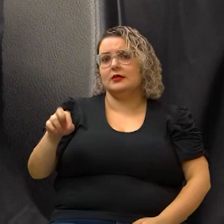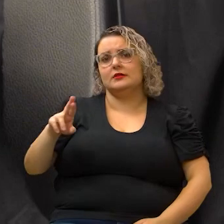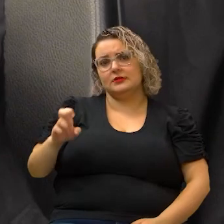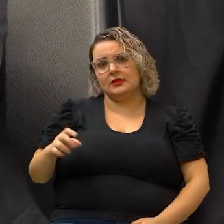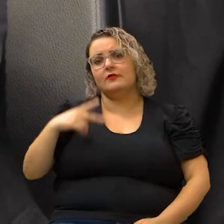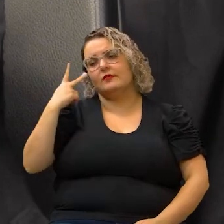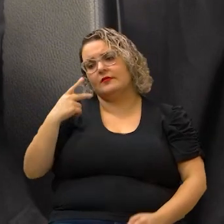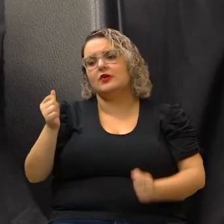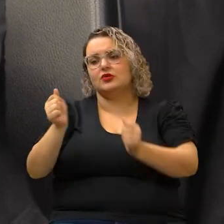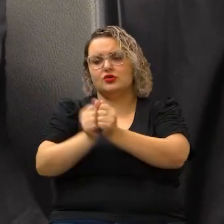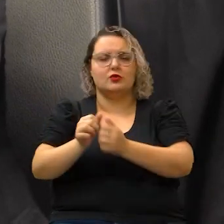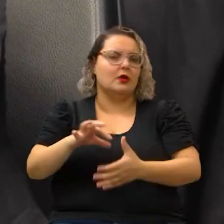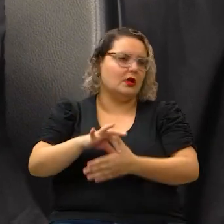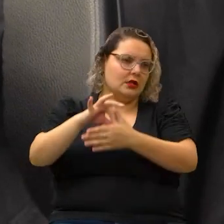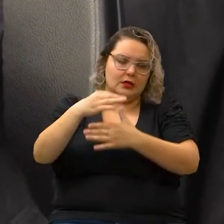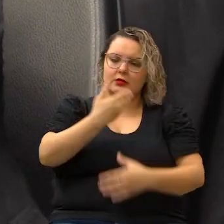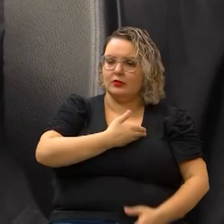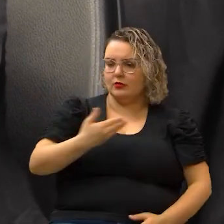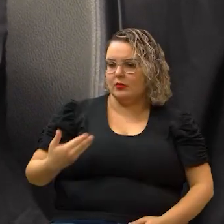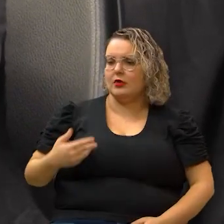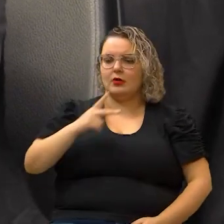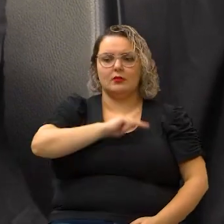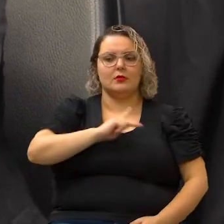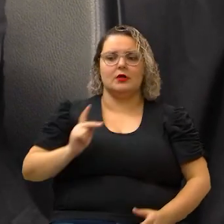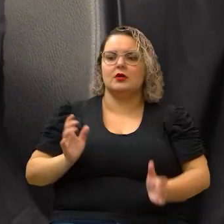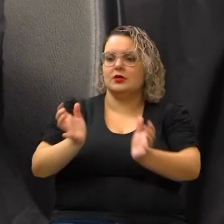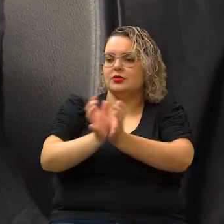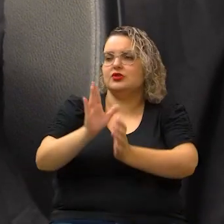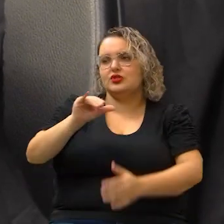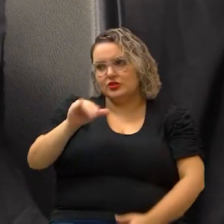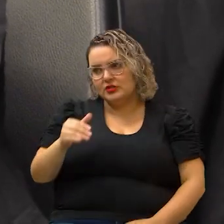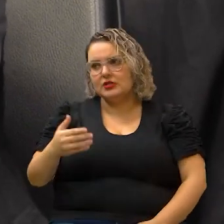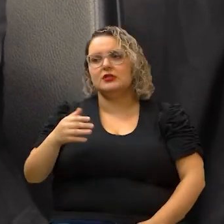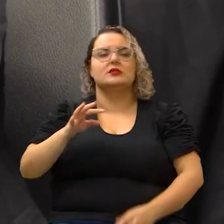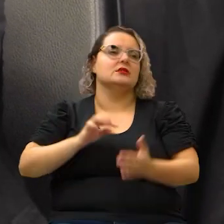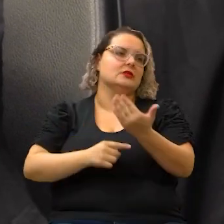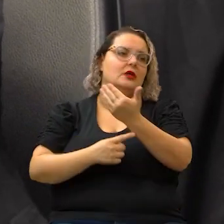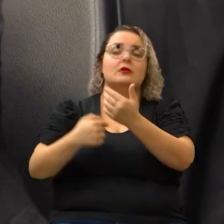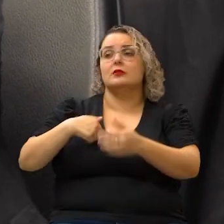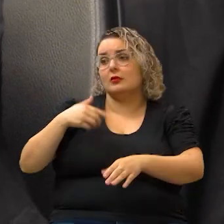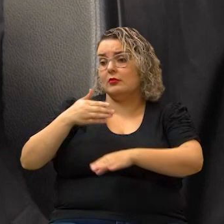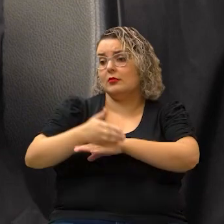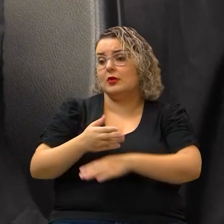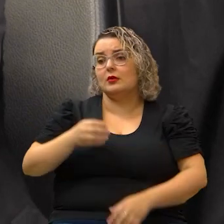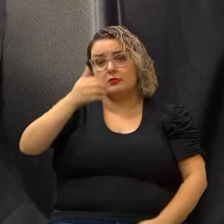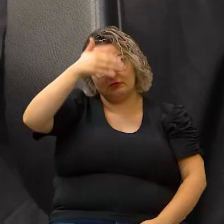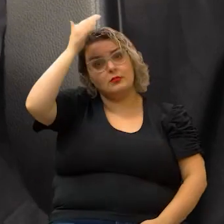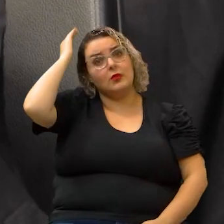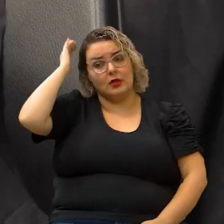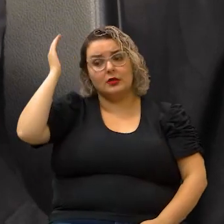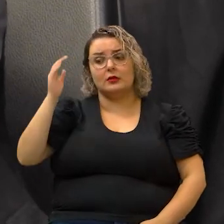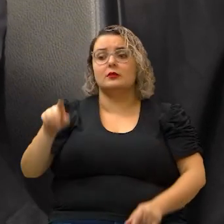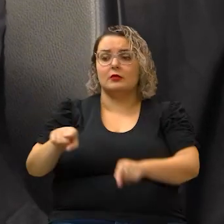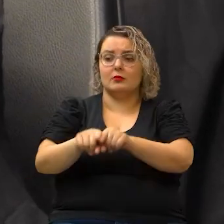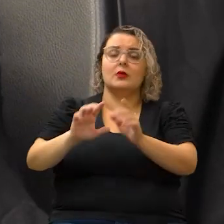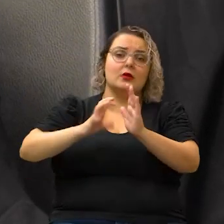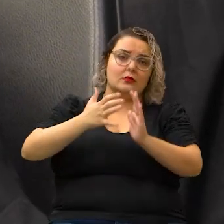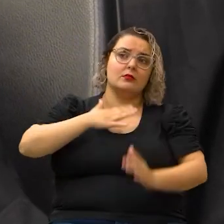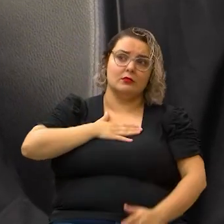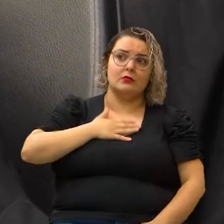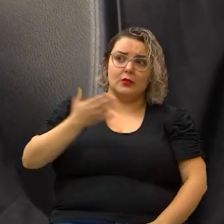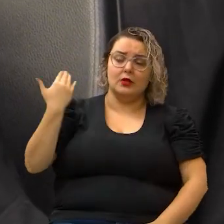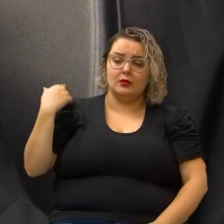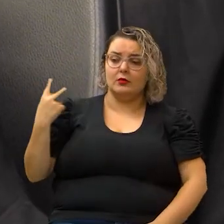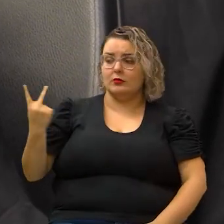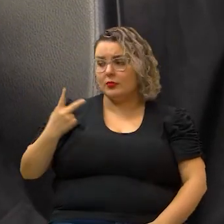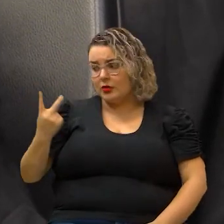Von Zuben foi vereador aqui conosco, líder do governo, foi presidente da Comissão de Ciência e Tecnologia que eu participei. E o Dário, que foi do meu